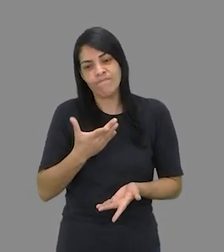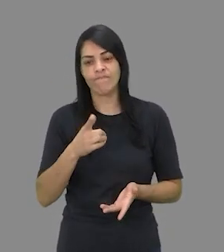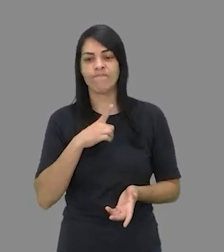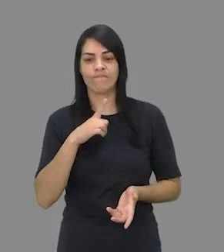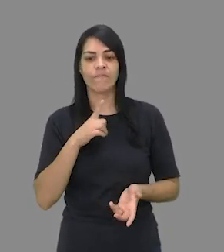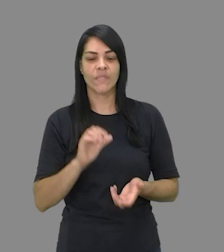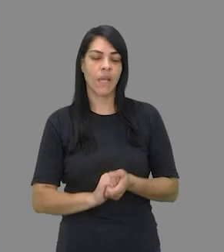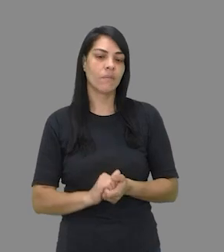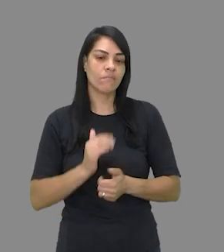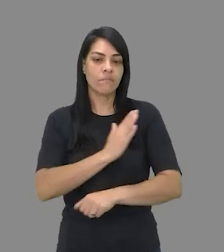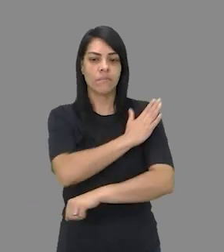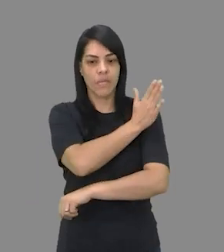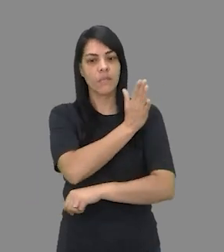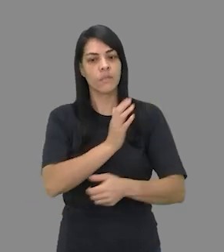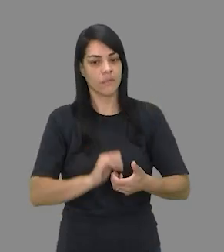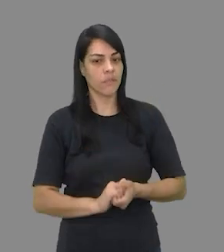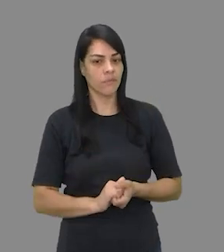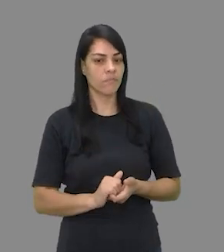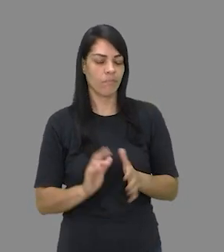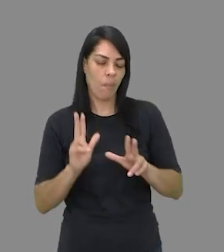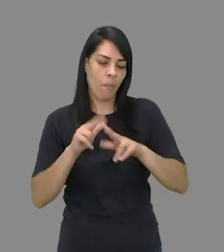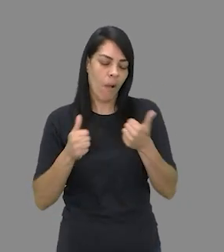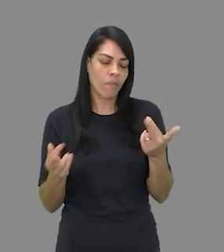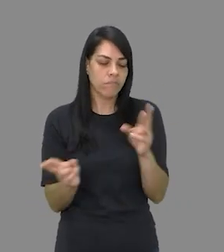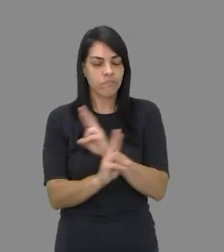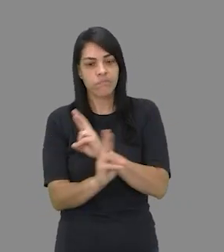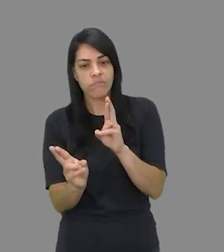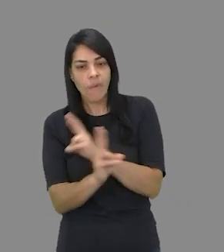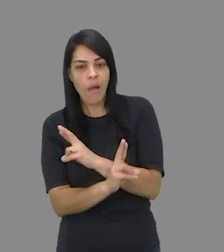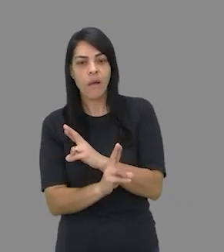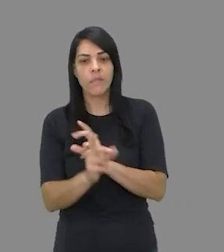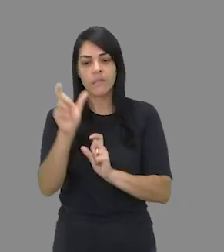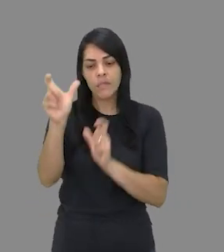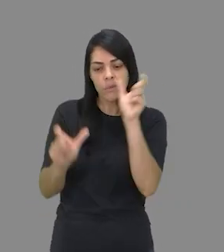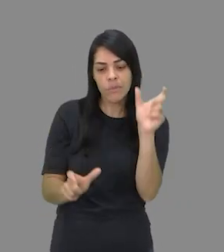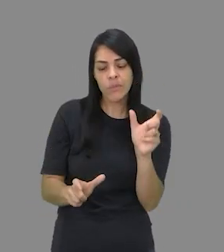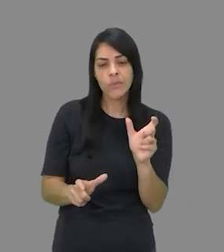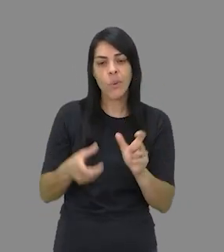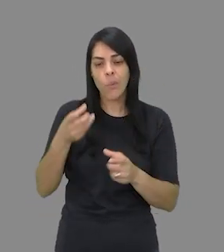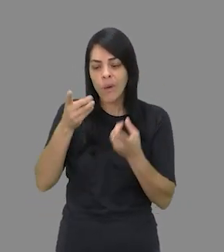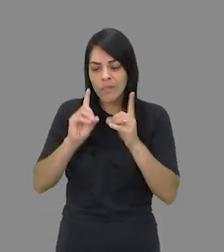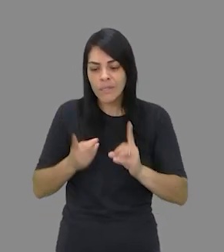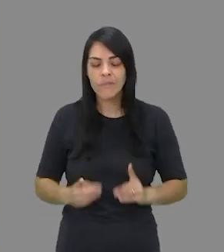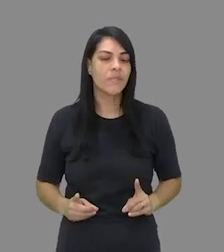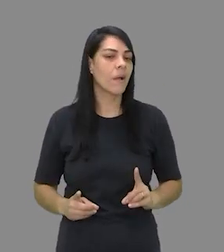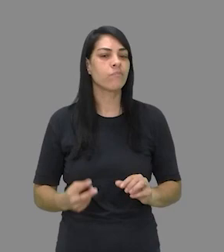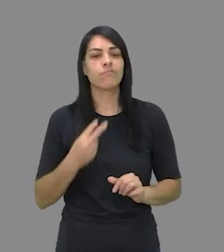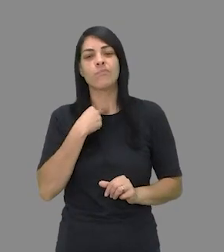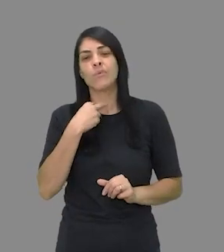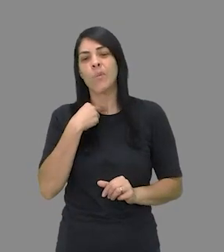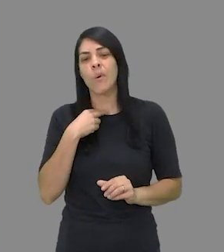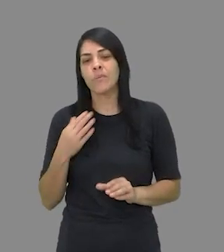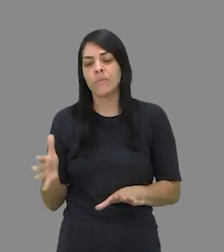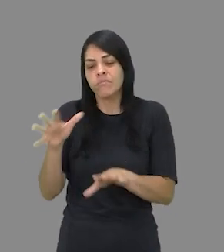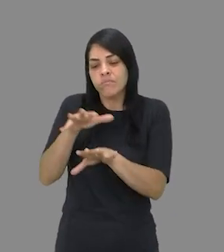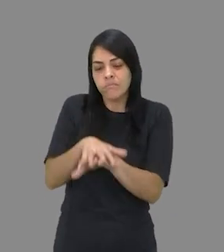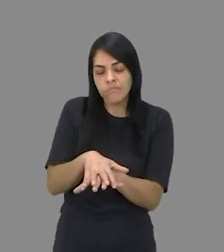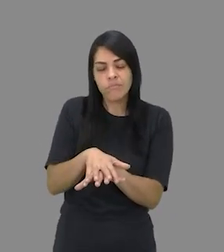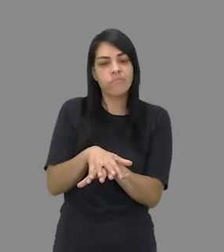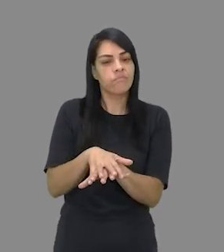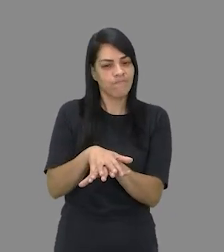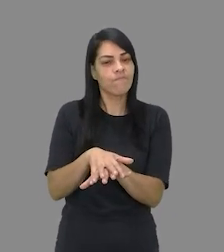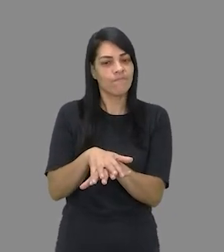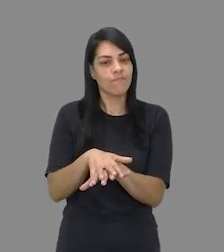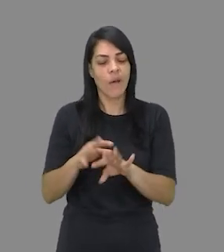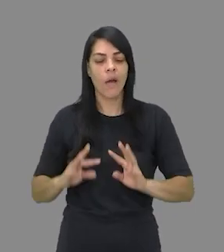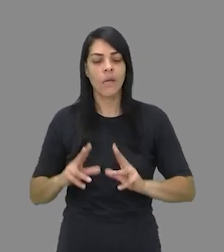ainda preconceitos em relação aos deficientes e ele não poder integrar-se